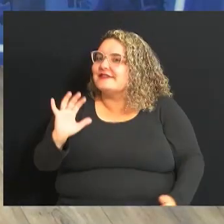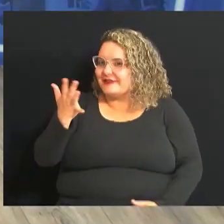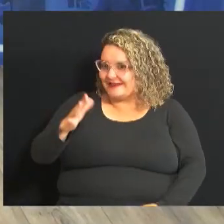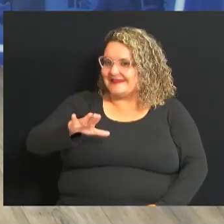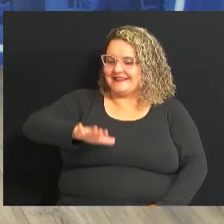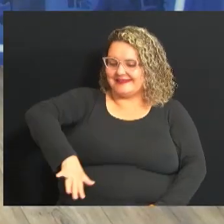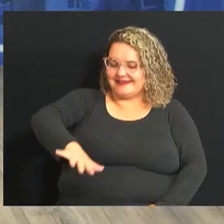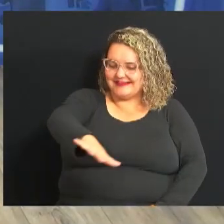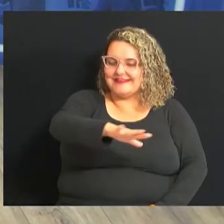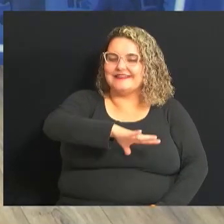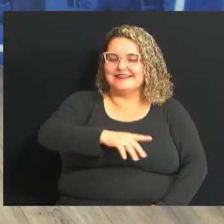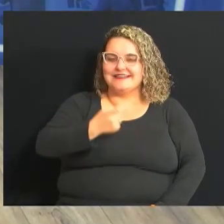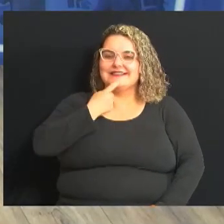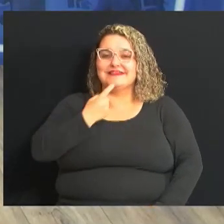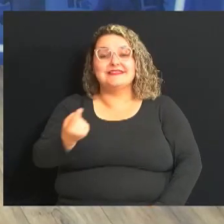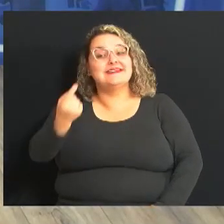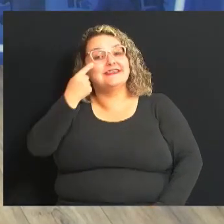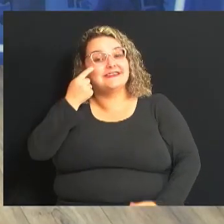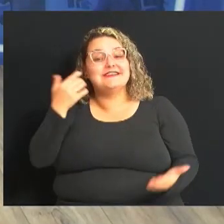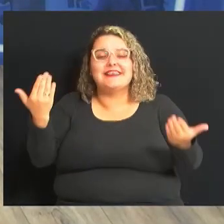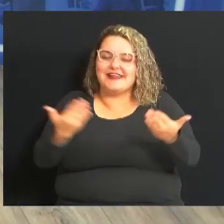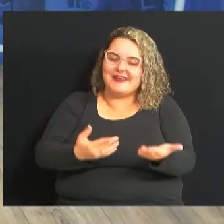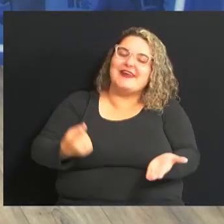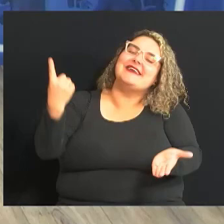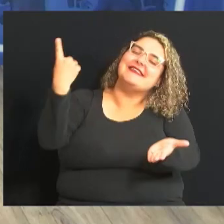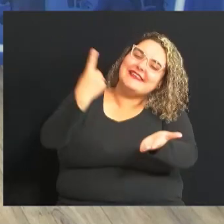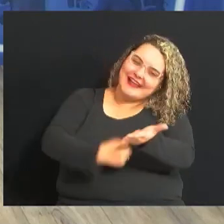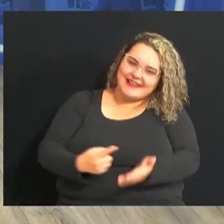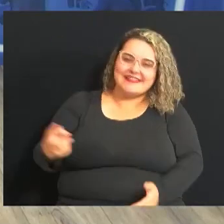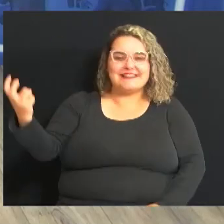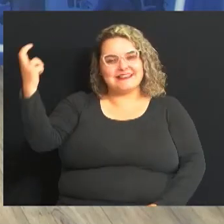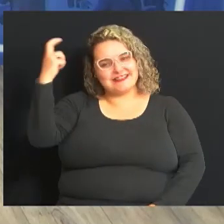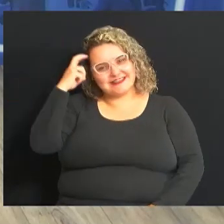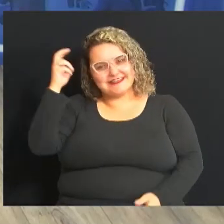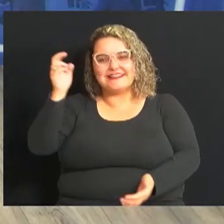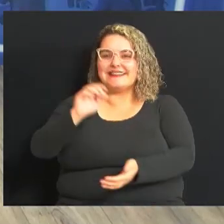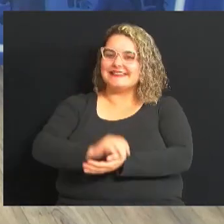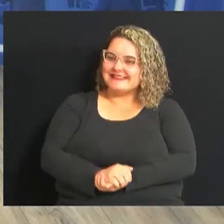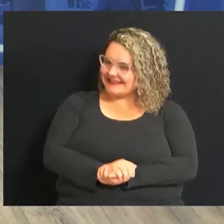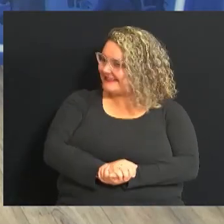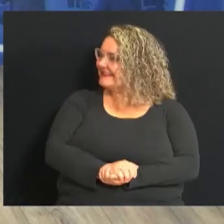você acompanha a partir de agora no nosso quadro na Agenda Cultural.